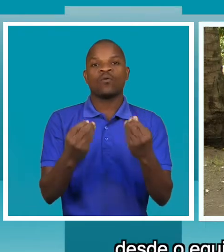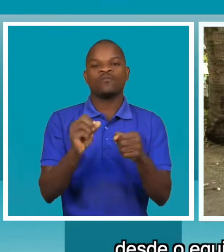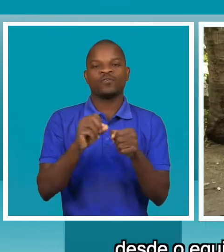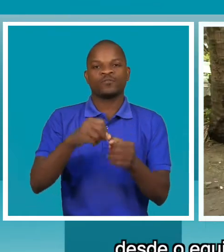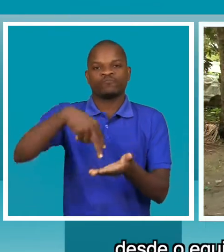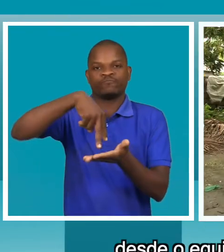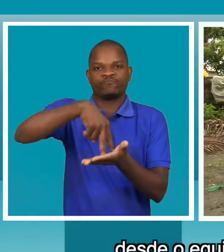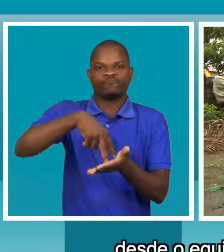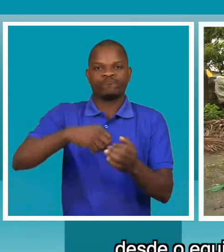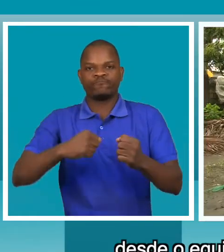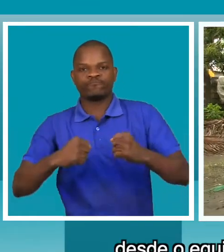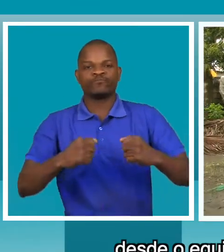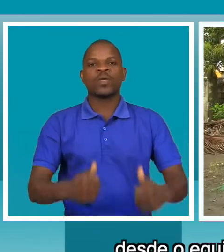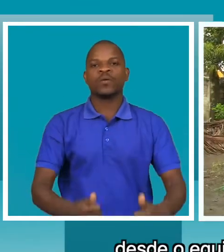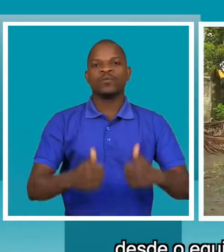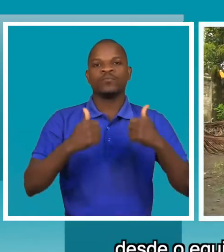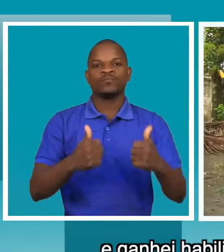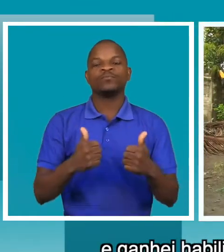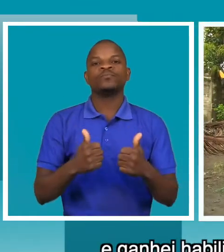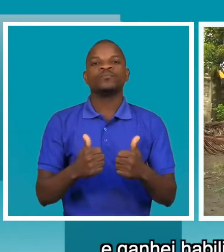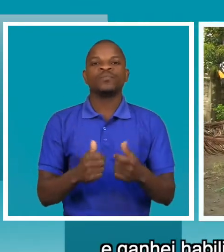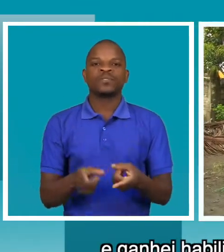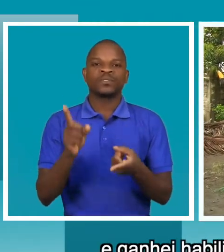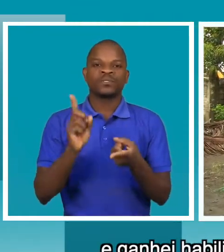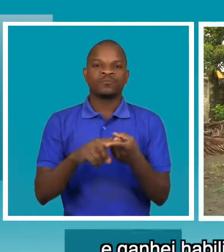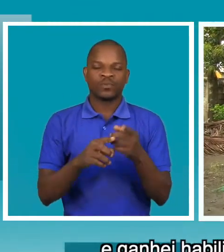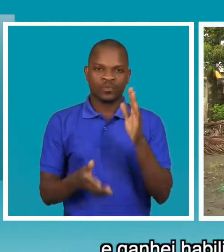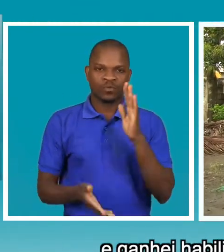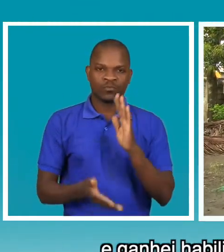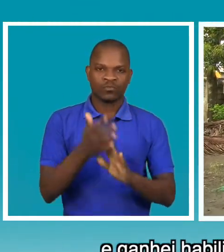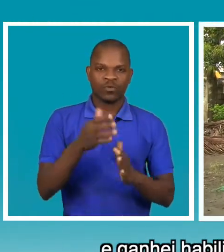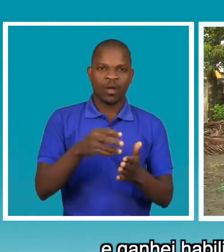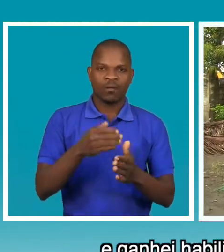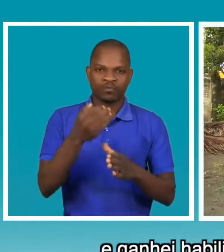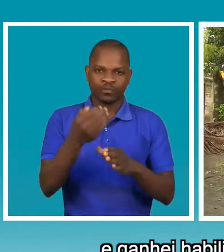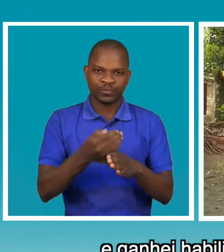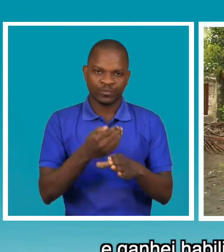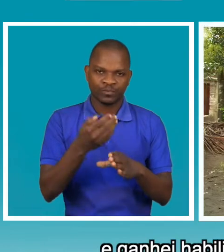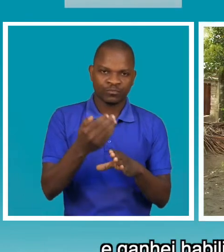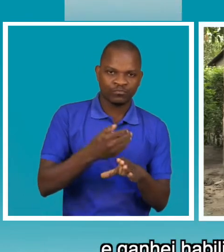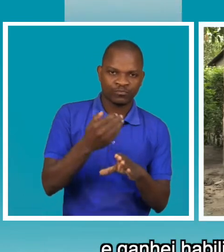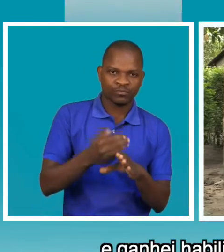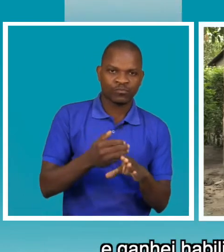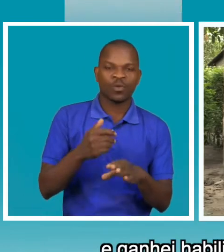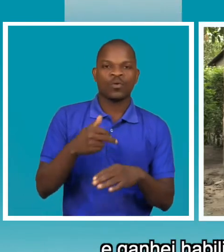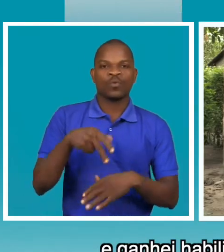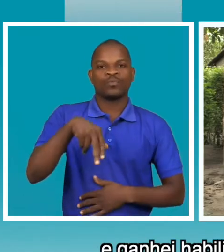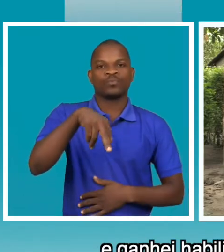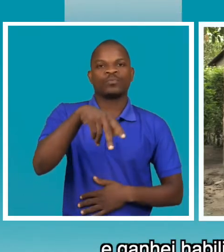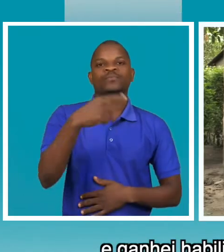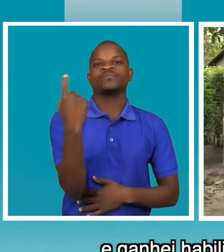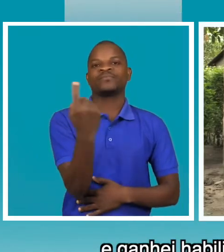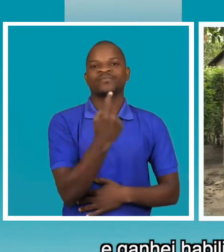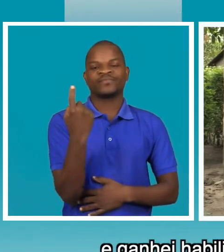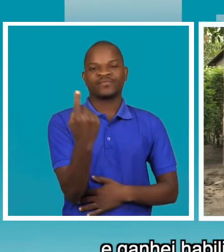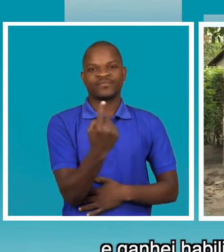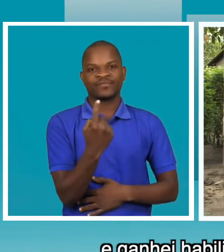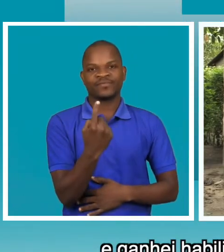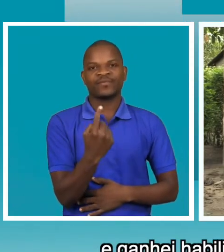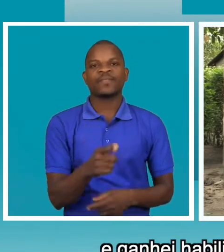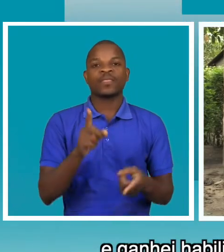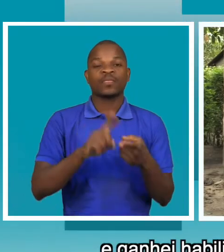equilíbrios e tudo mais por ali e comecei a ganhar a habilidade de andar sozinho. Porque há